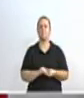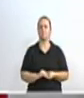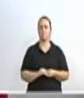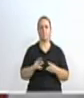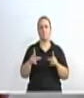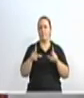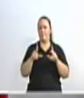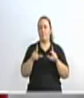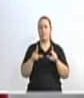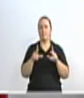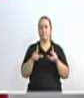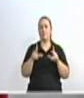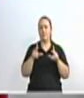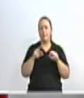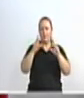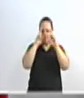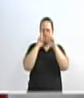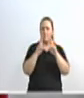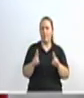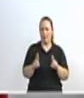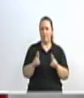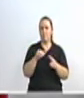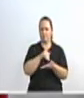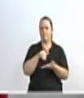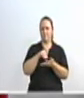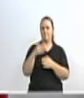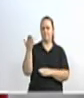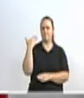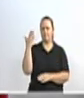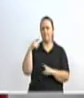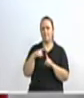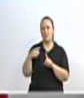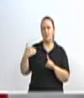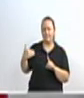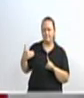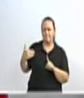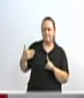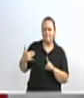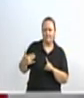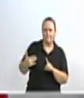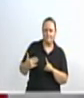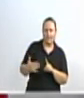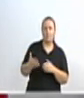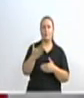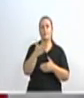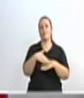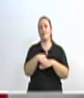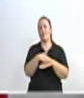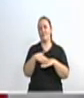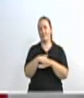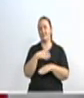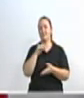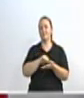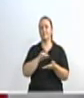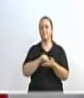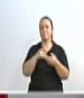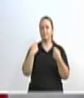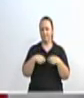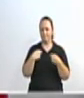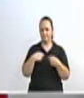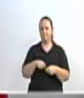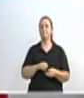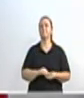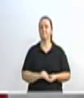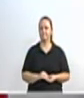desmerecendo o secretário da pasta da época, mas porque desde aquela época nós já vínhamos conversando sobre essas necessidades. E ter este encaminhamento